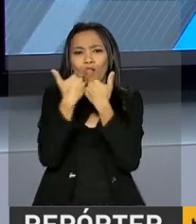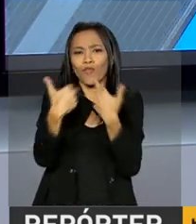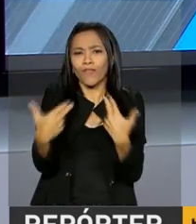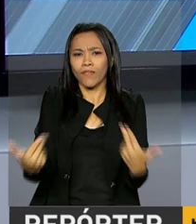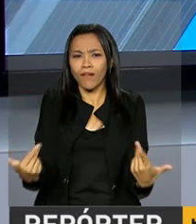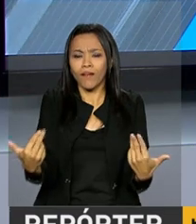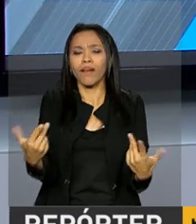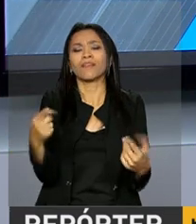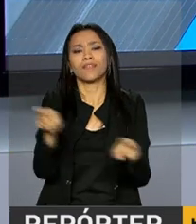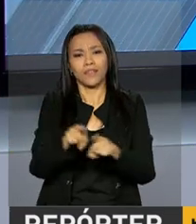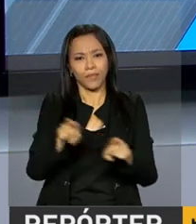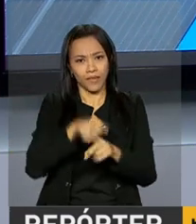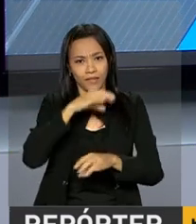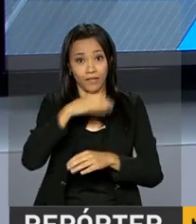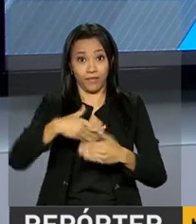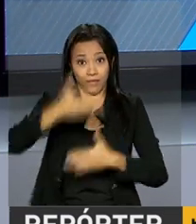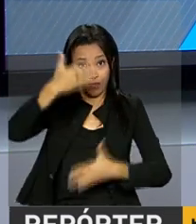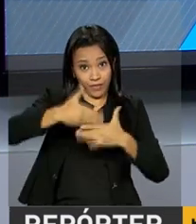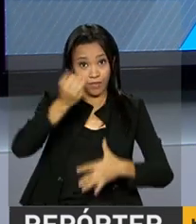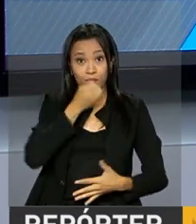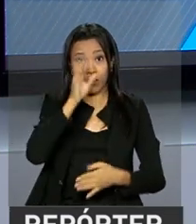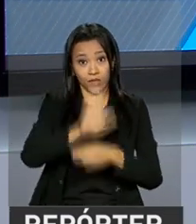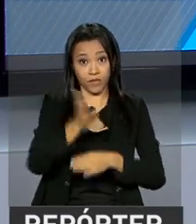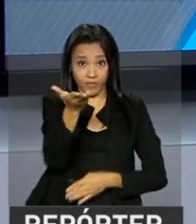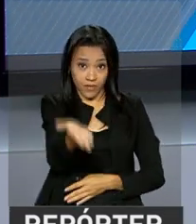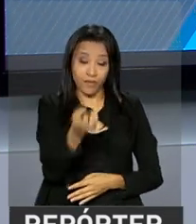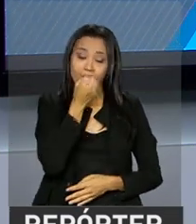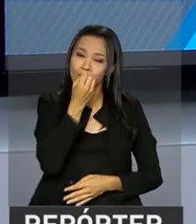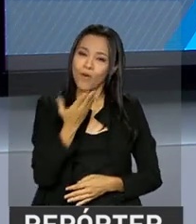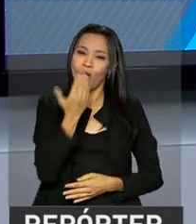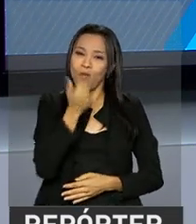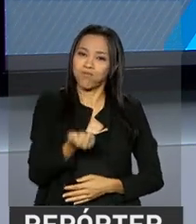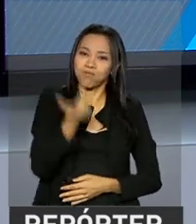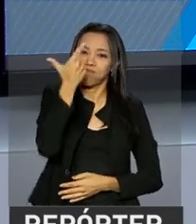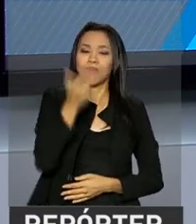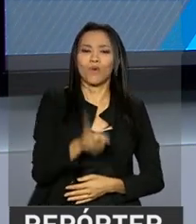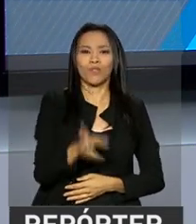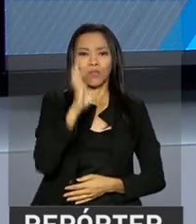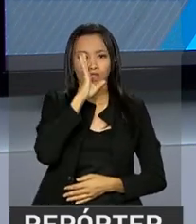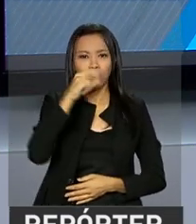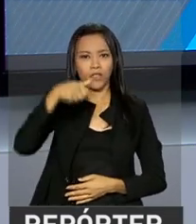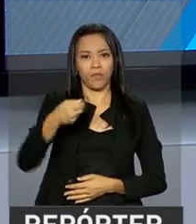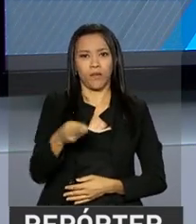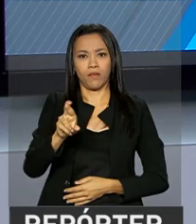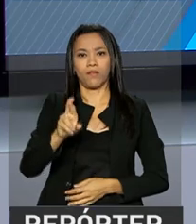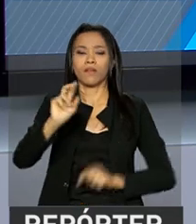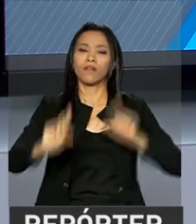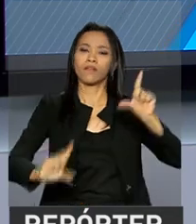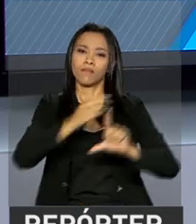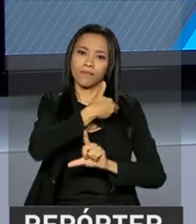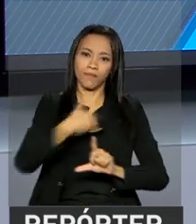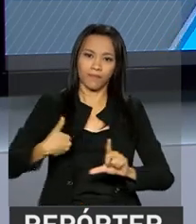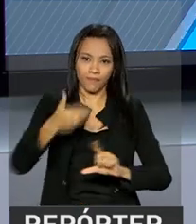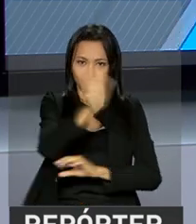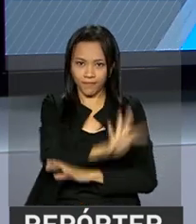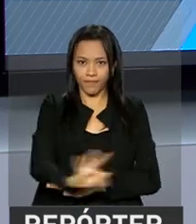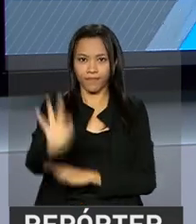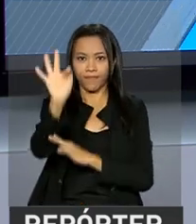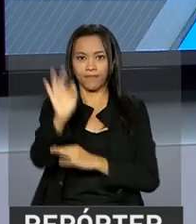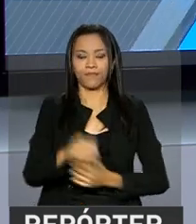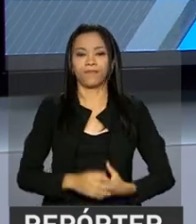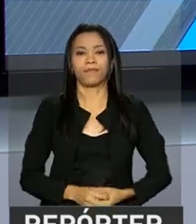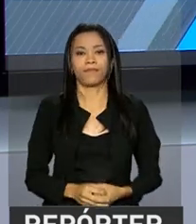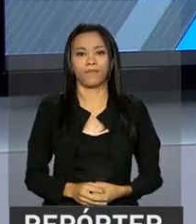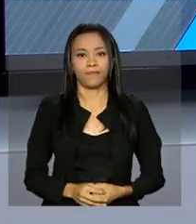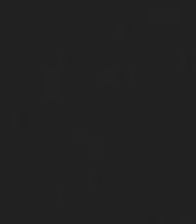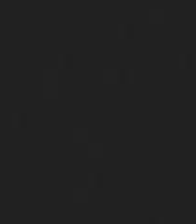novidades em nossas redes sociais. Uma boa tarde para você, um bom almoço e continue com a gente aqui na NBR, a TV do governo